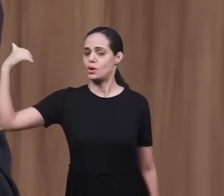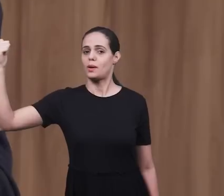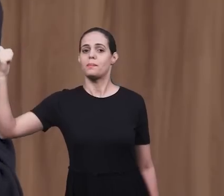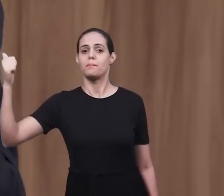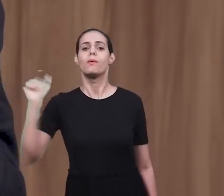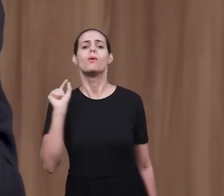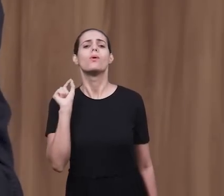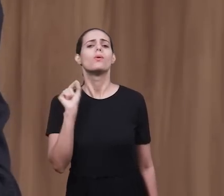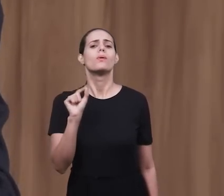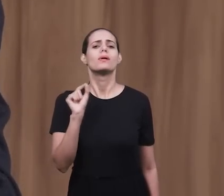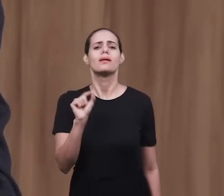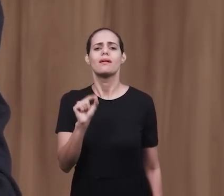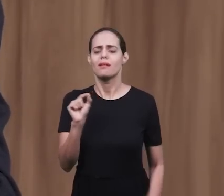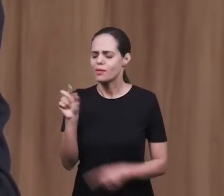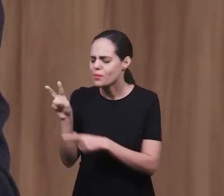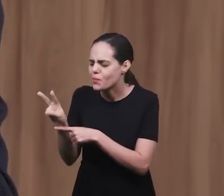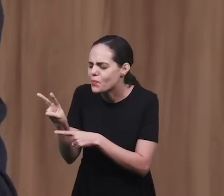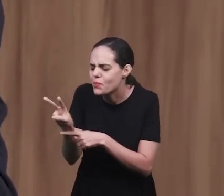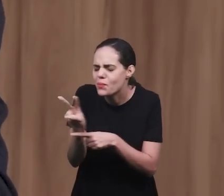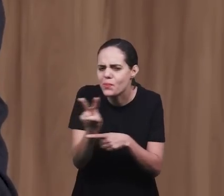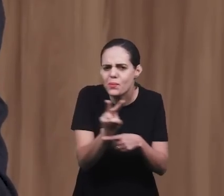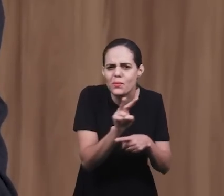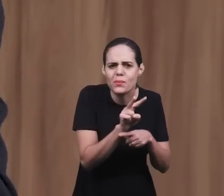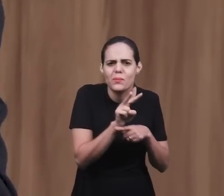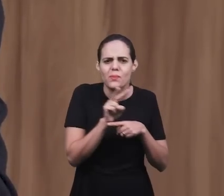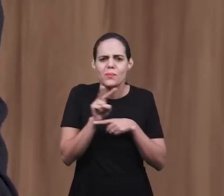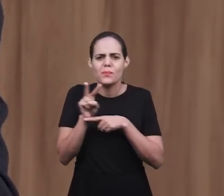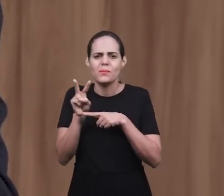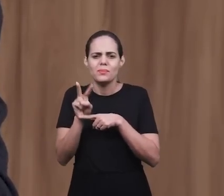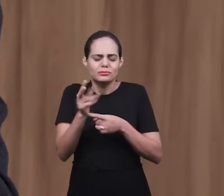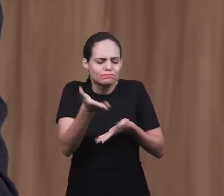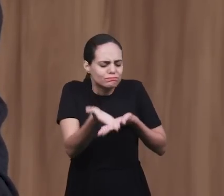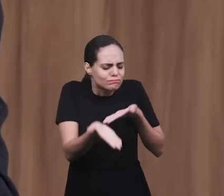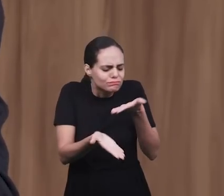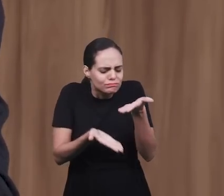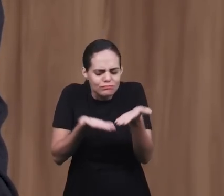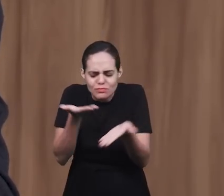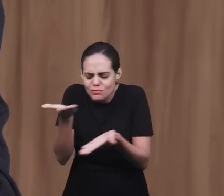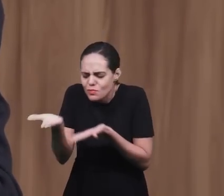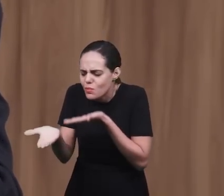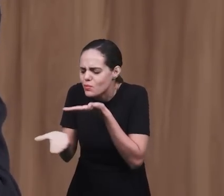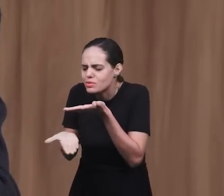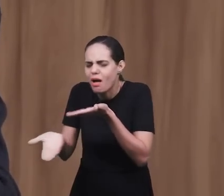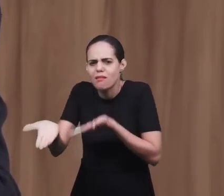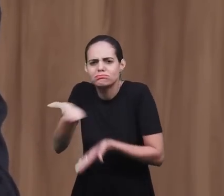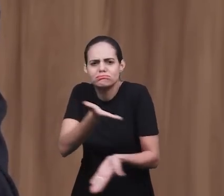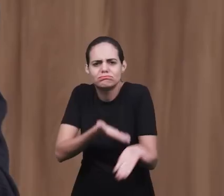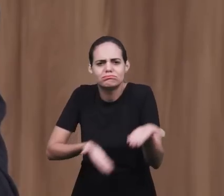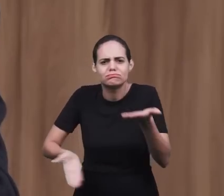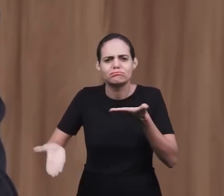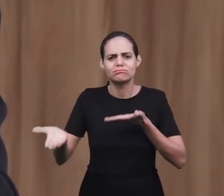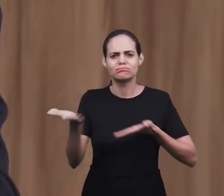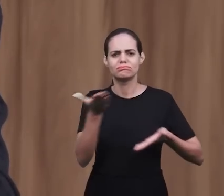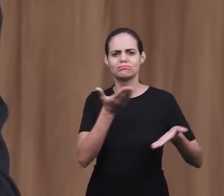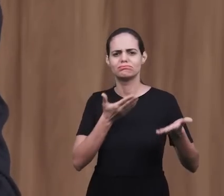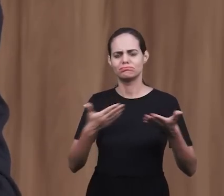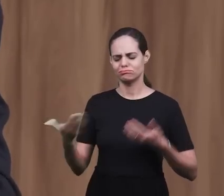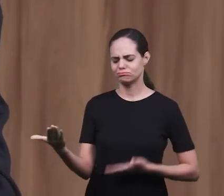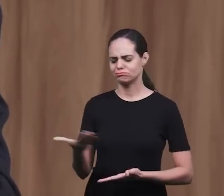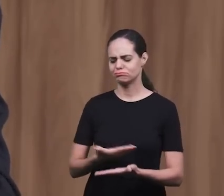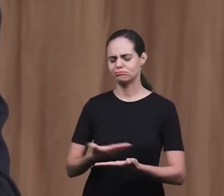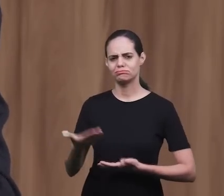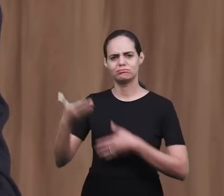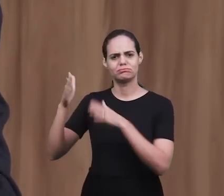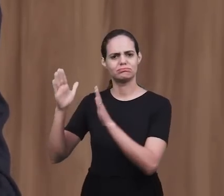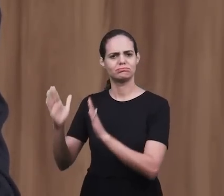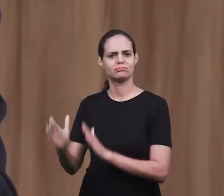pregadores, pessoas famosas, não. Fomos levantados para cuidar de rebanho, ou seja, cuidar das ovelhas, cuidar da igreja, né?